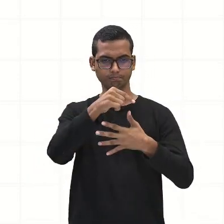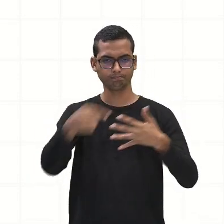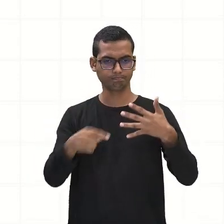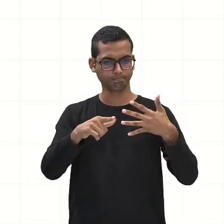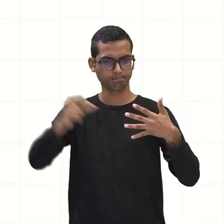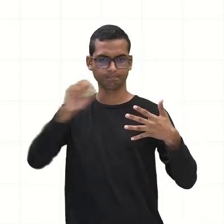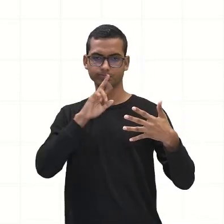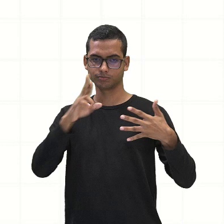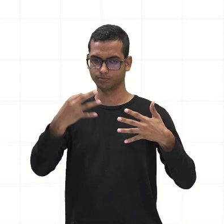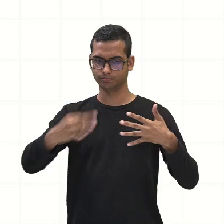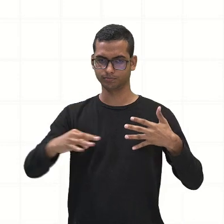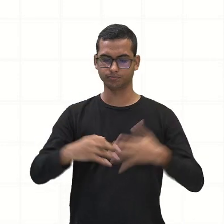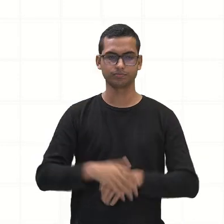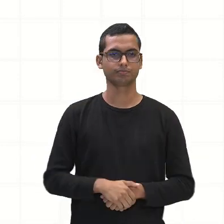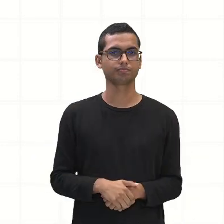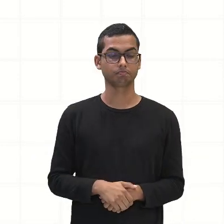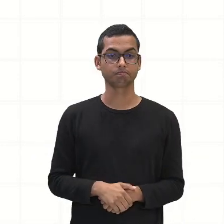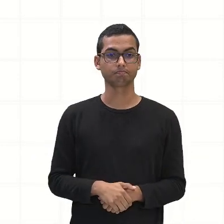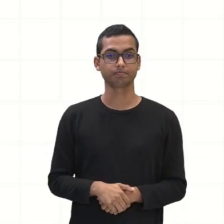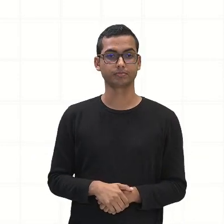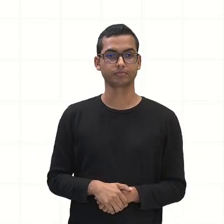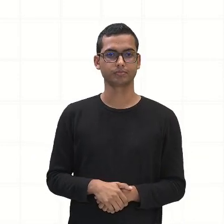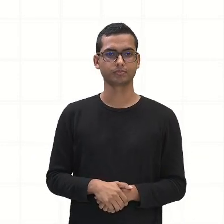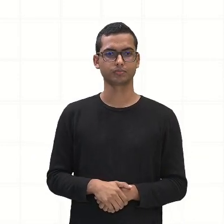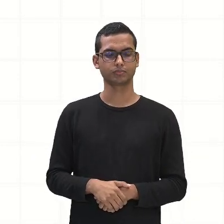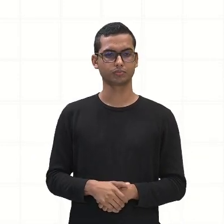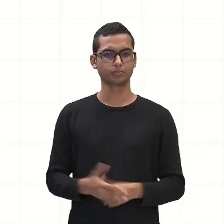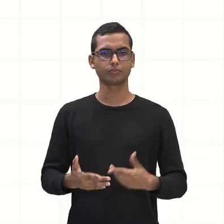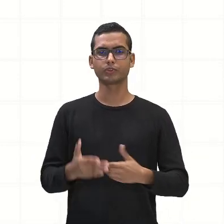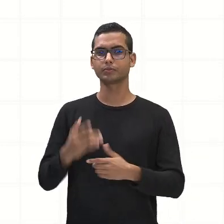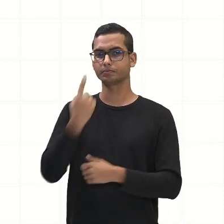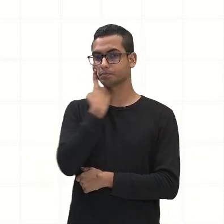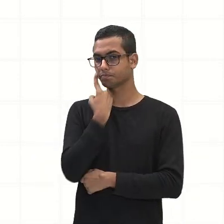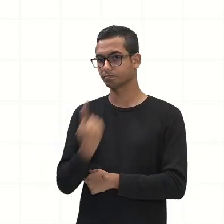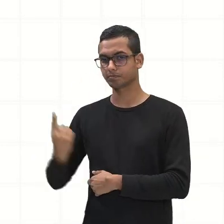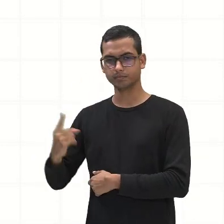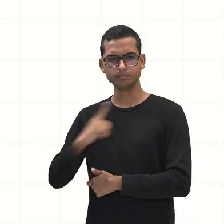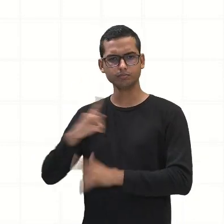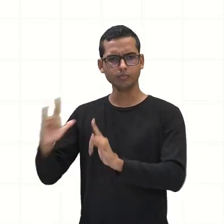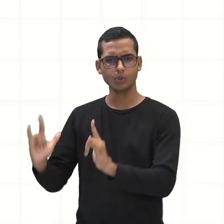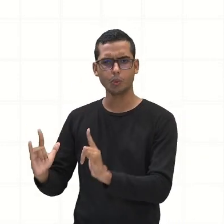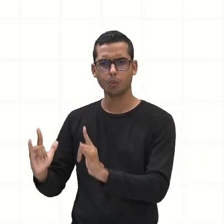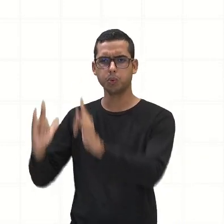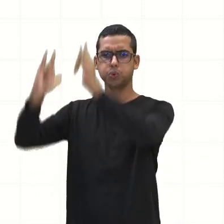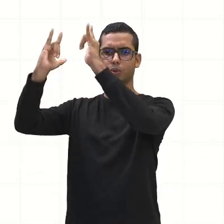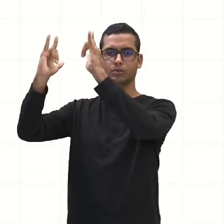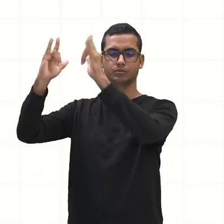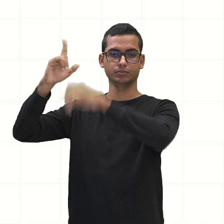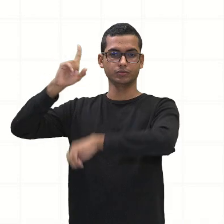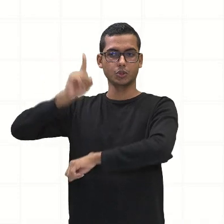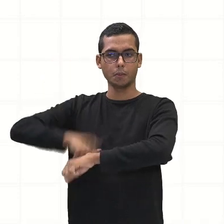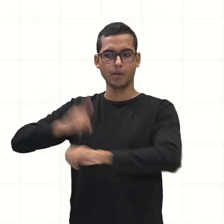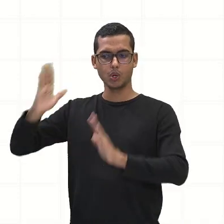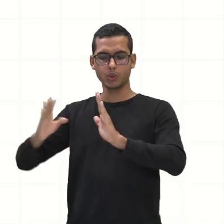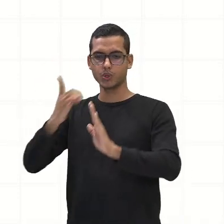nossa questão. A nossa questão dizia o seguinte: eu tenho um prédio que em algum momento do dia,